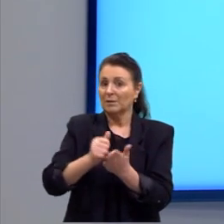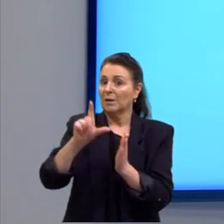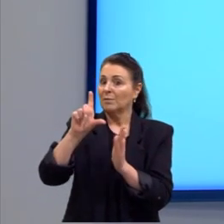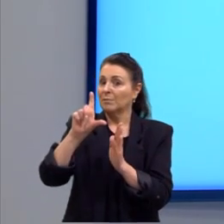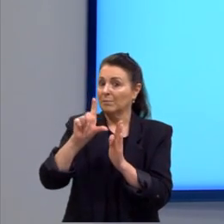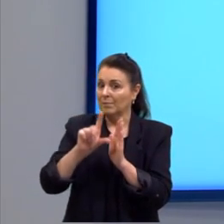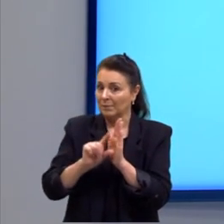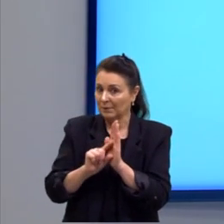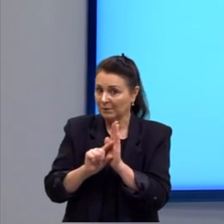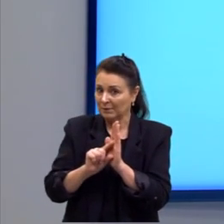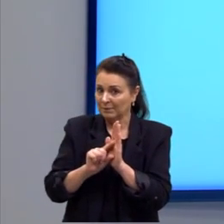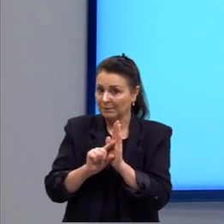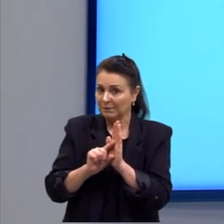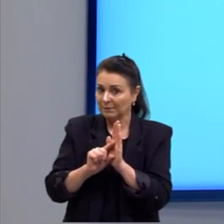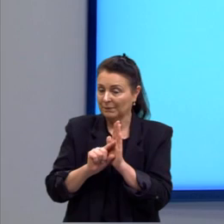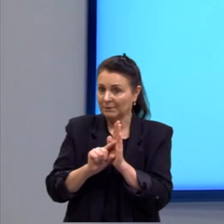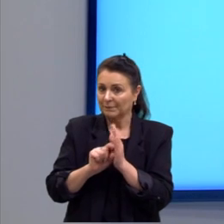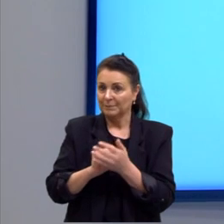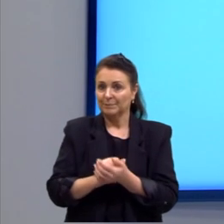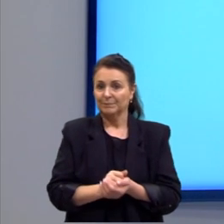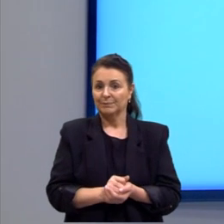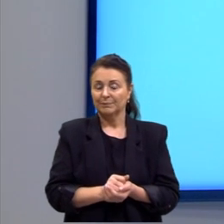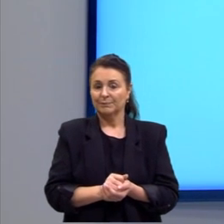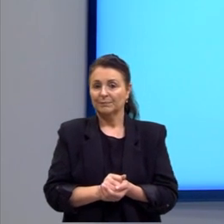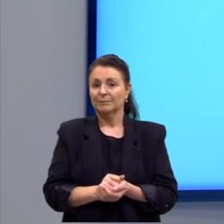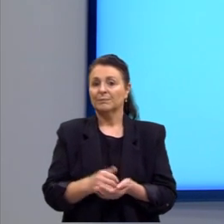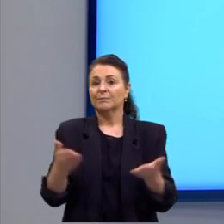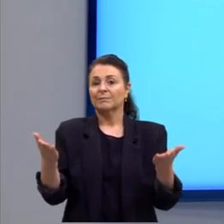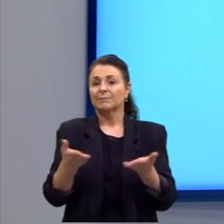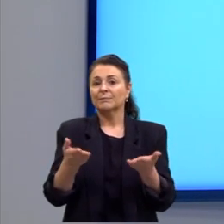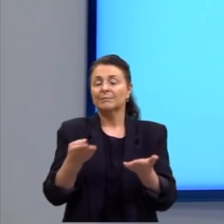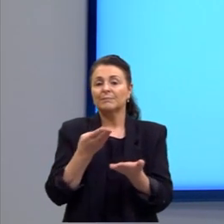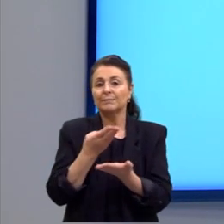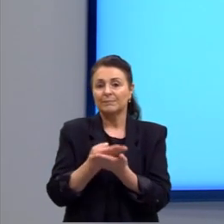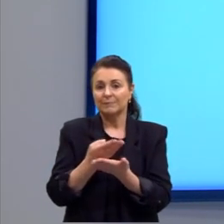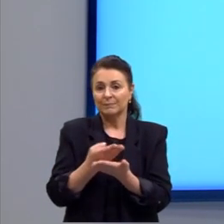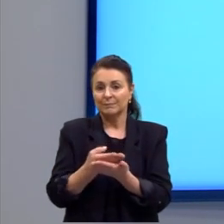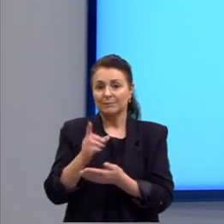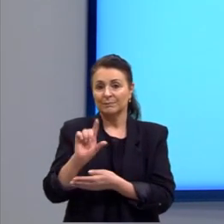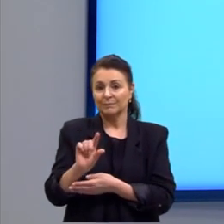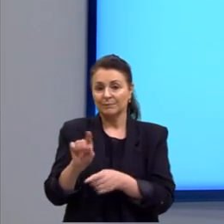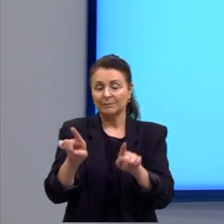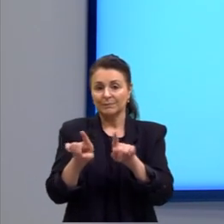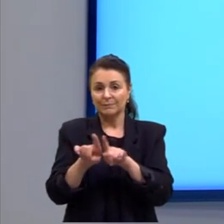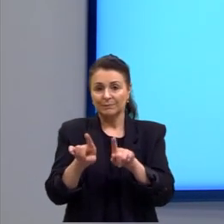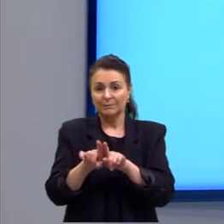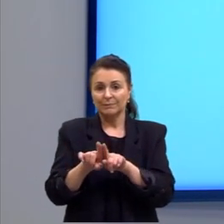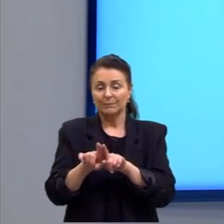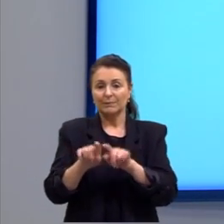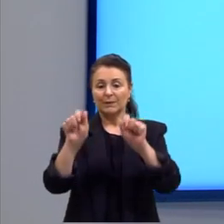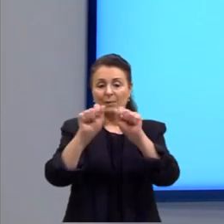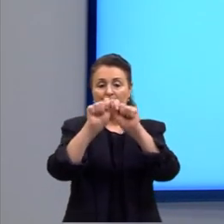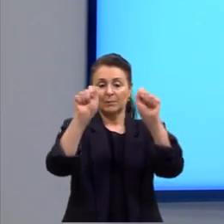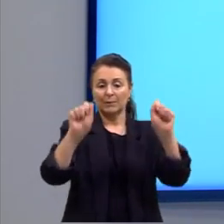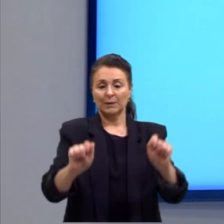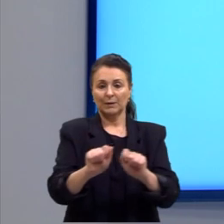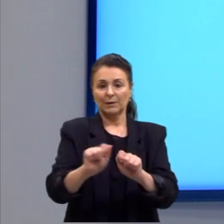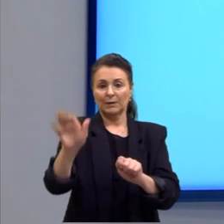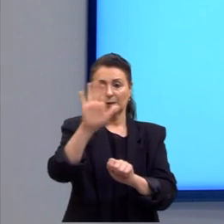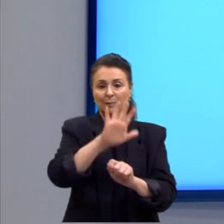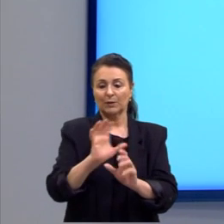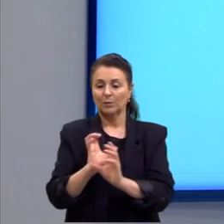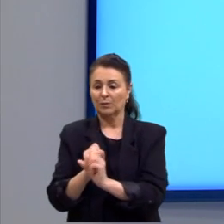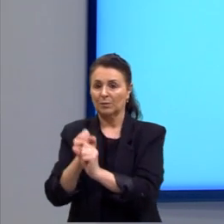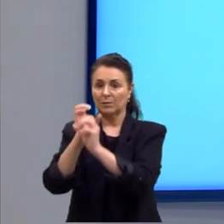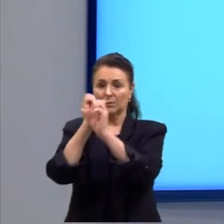menor e nós vamos ver agora então brevemente perímetro e área para um